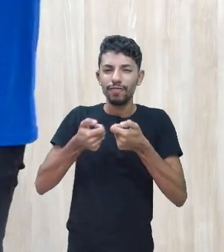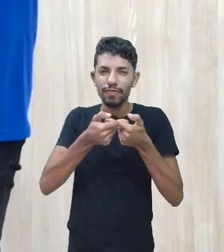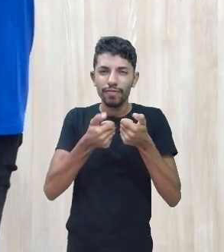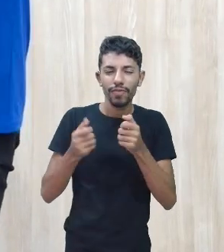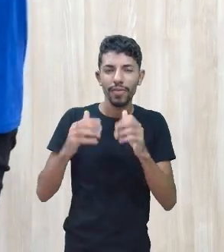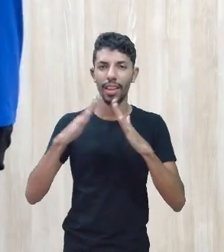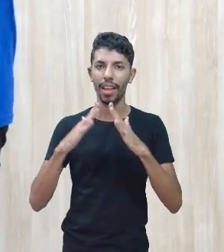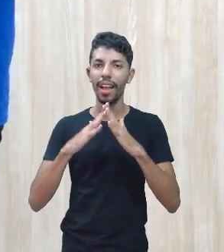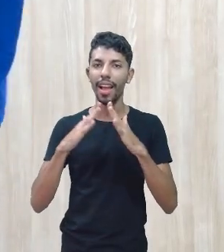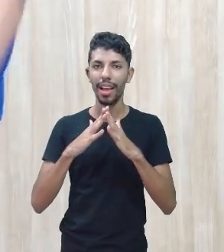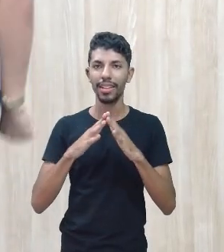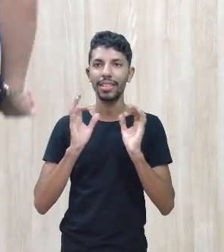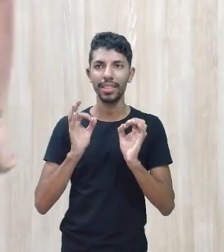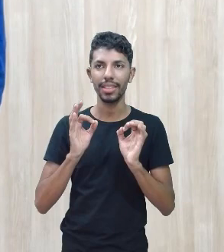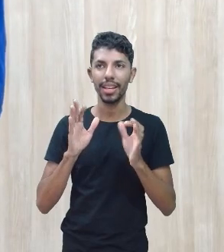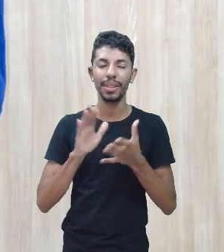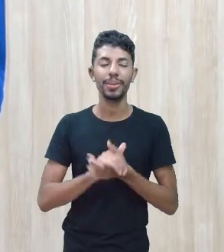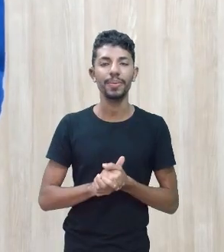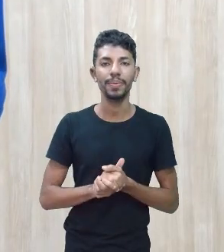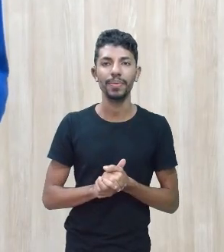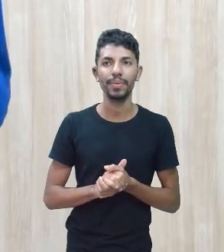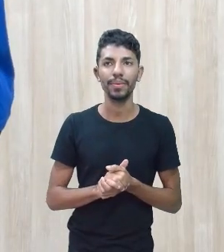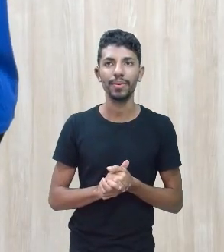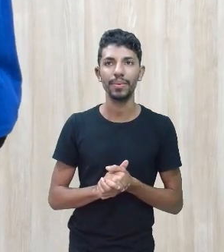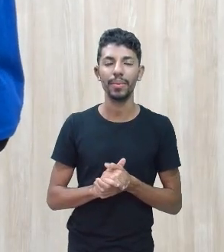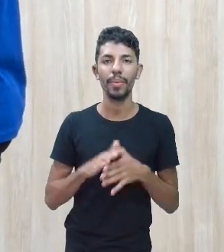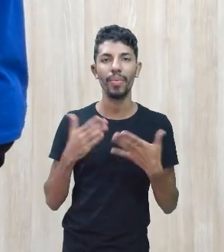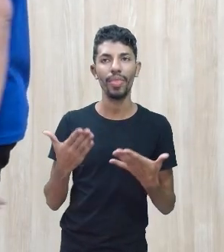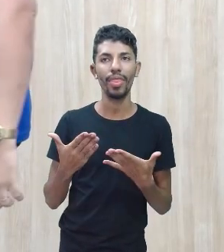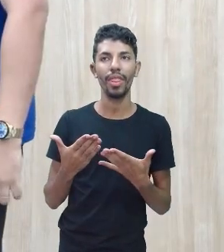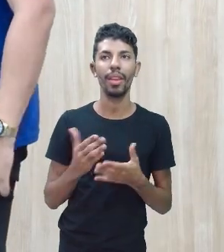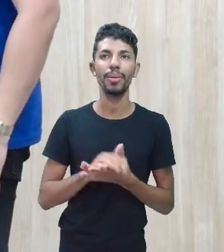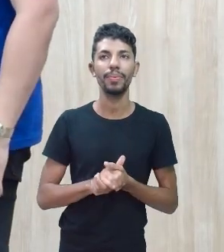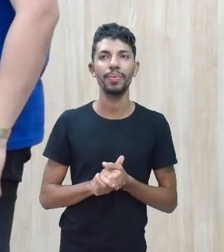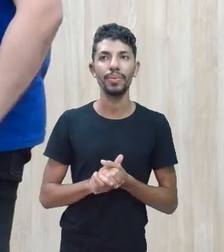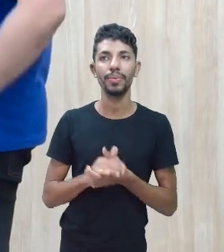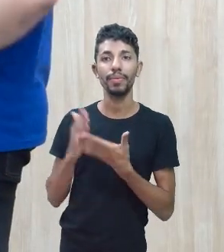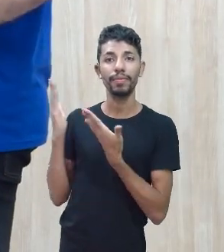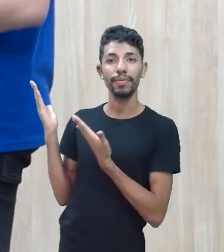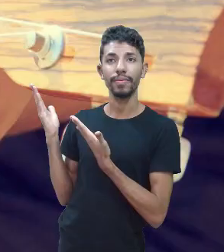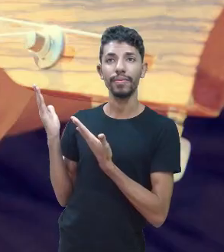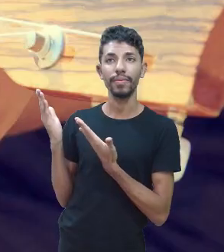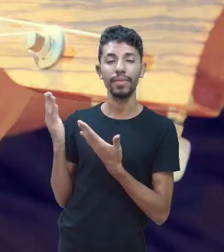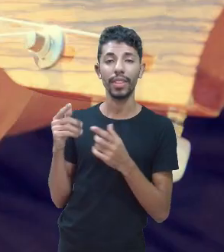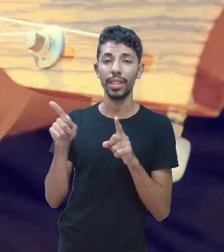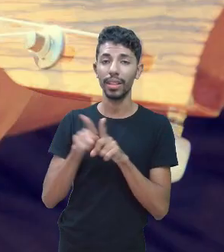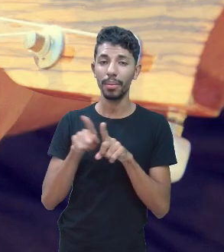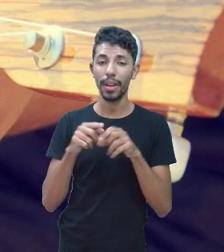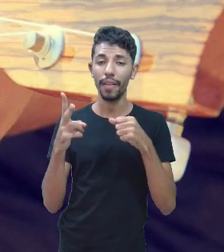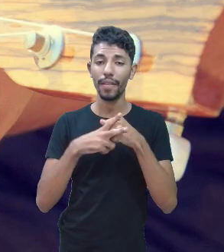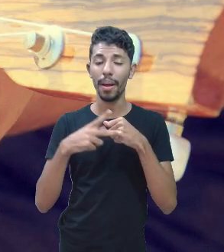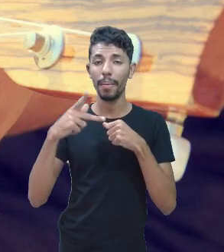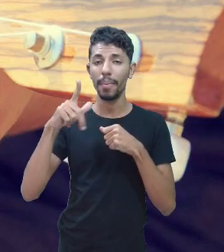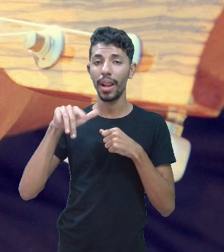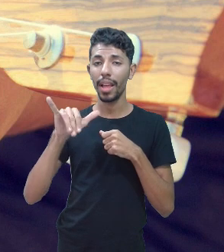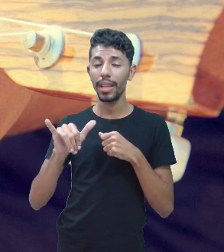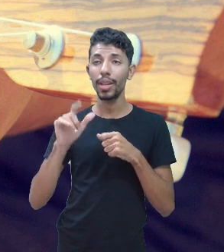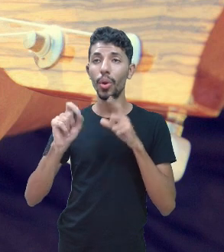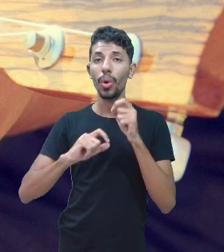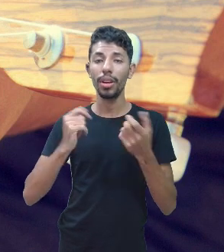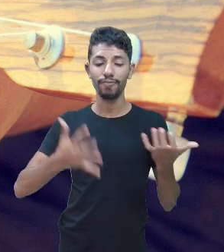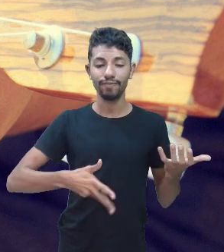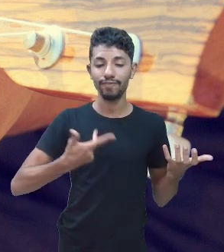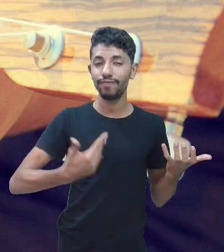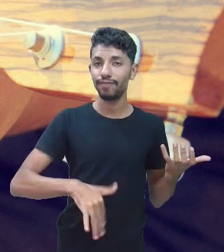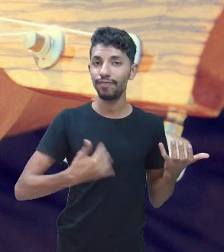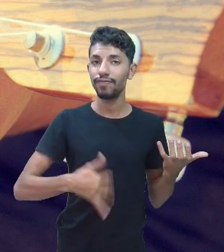né? Só para a gente lembrar que a gente é resiliente. To play video game. To play some instruments. Você pode tocar